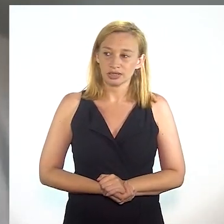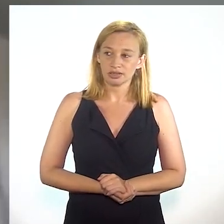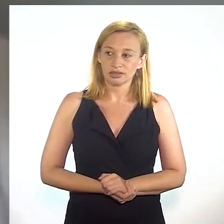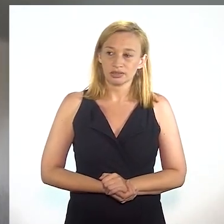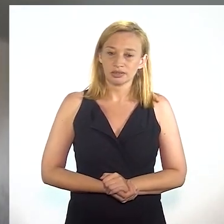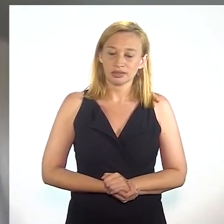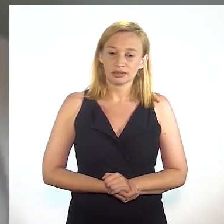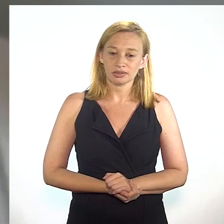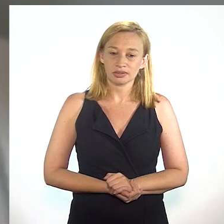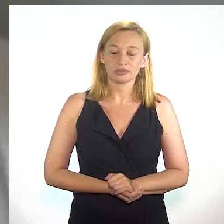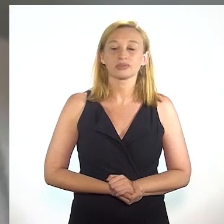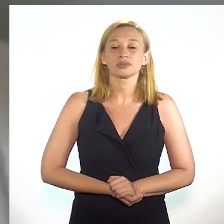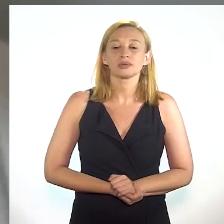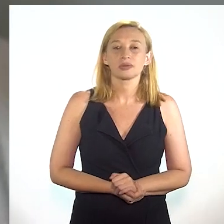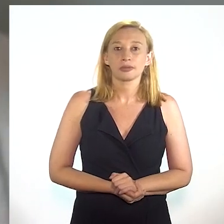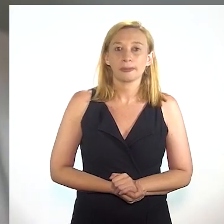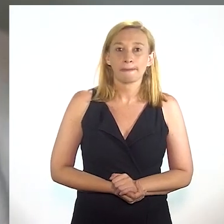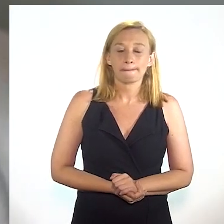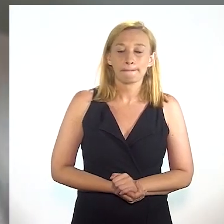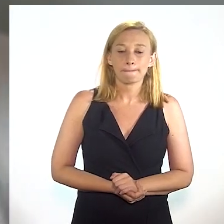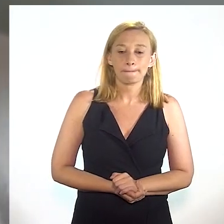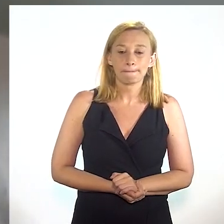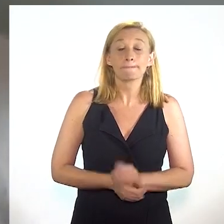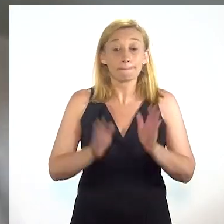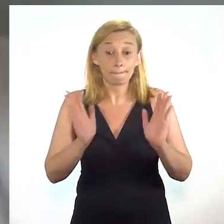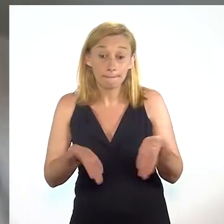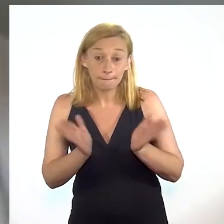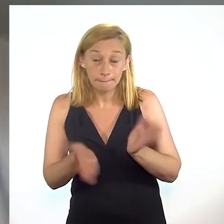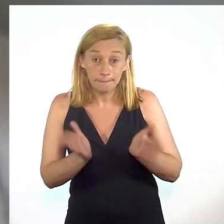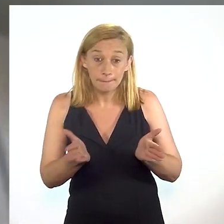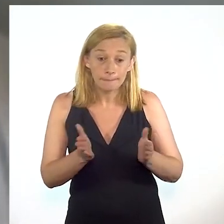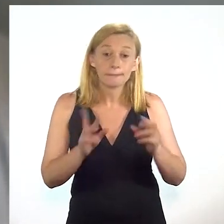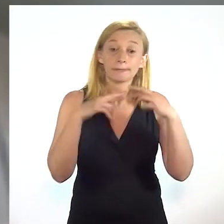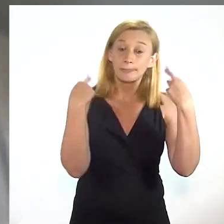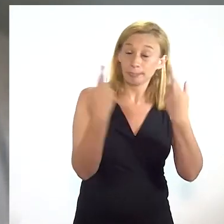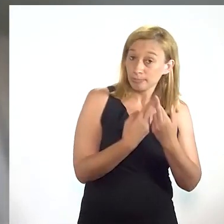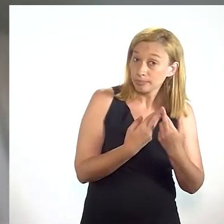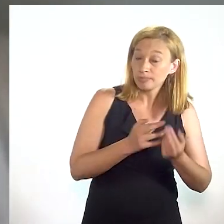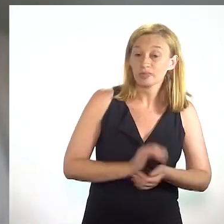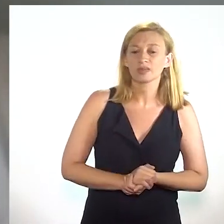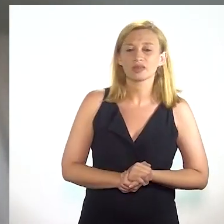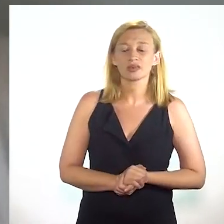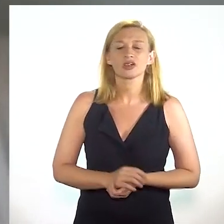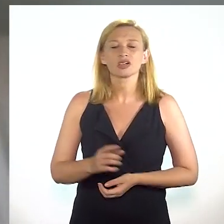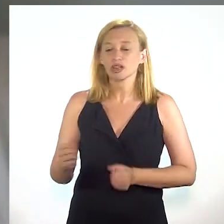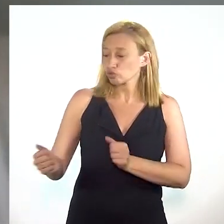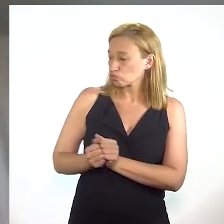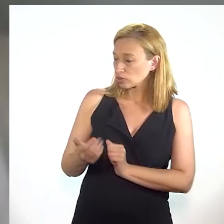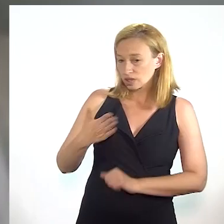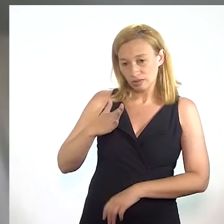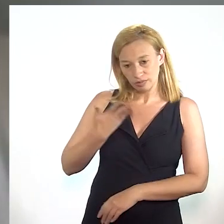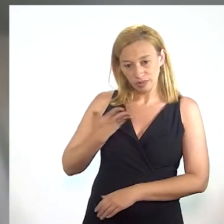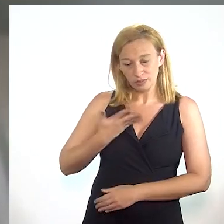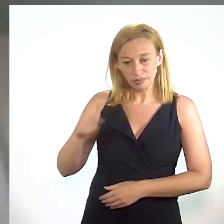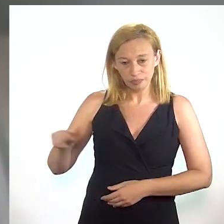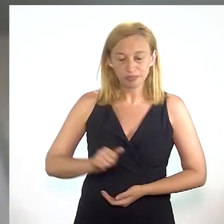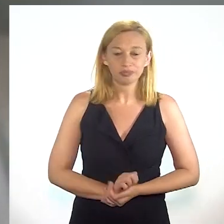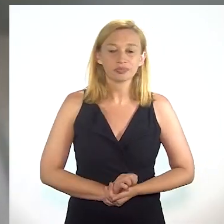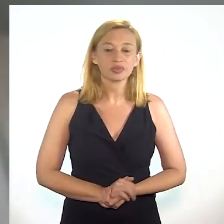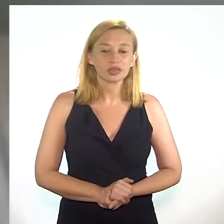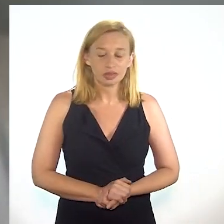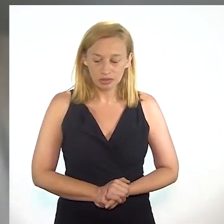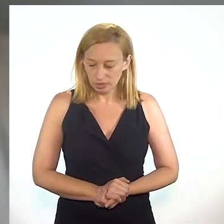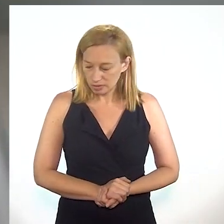sociedade para além dos negócios. Hoje, nessa reunião, quem está aqui comigo é